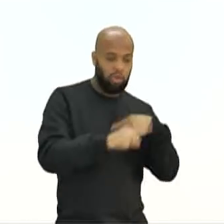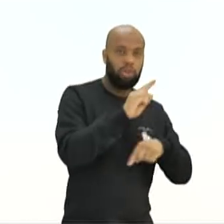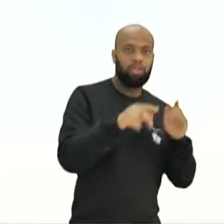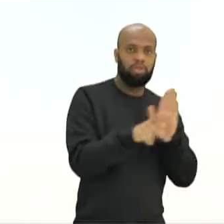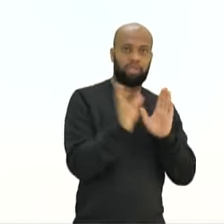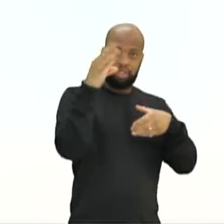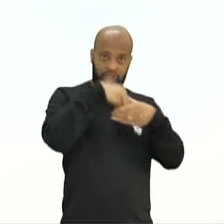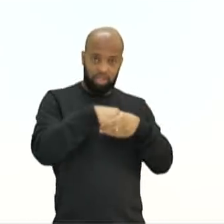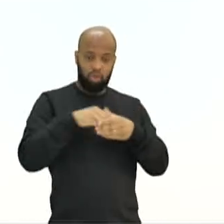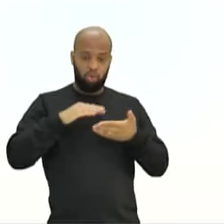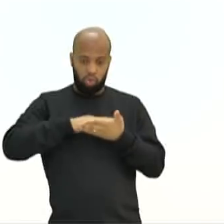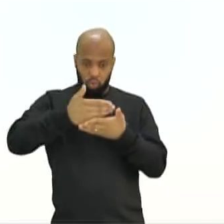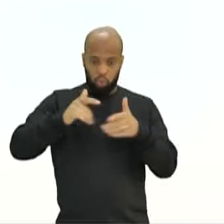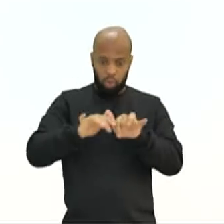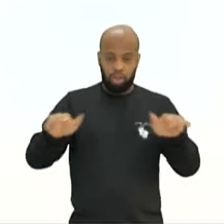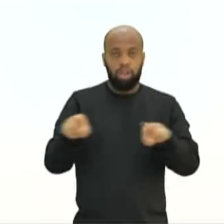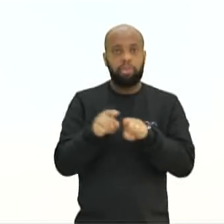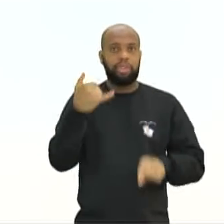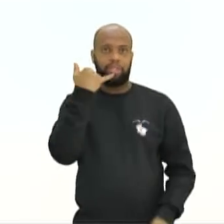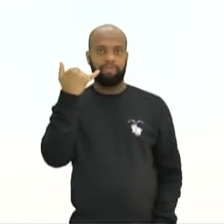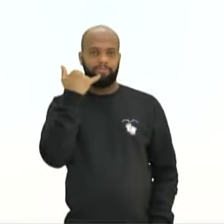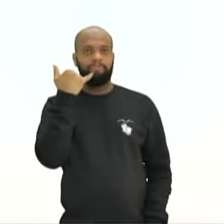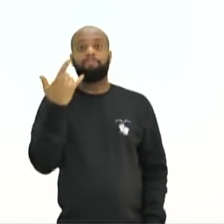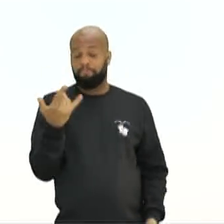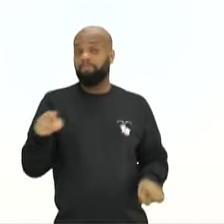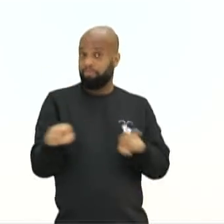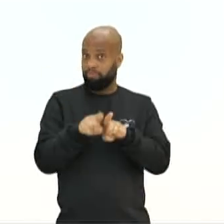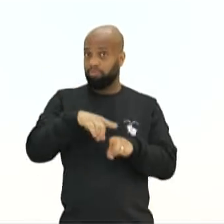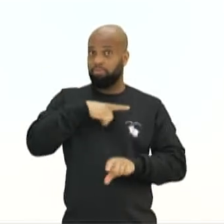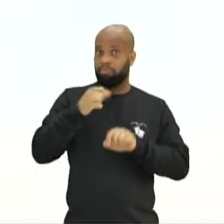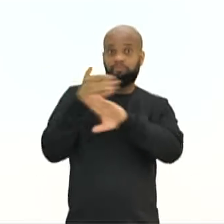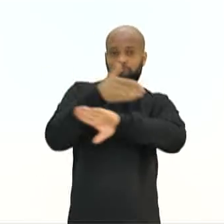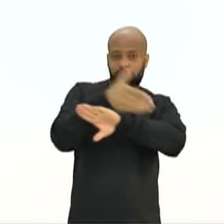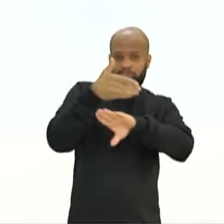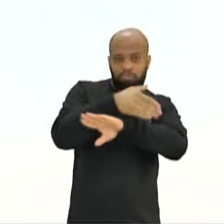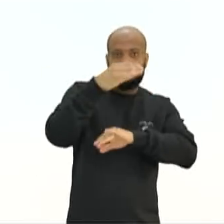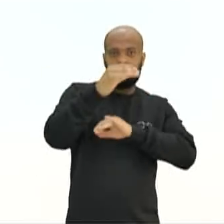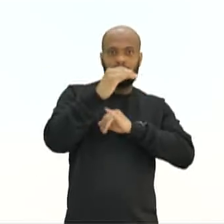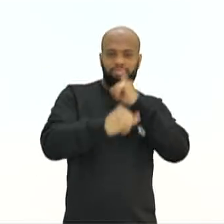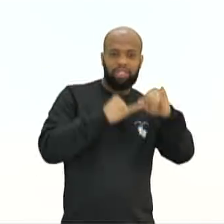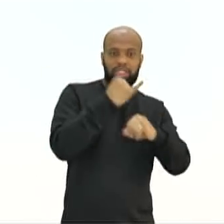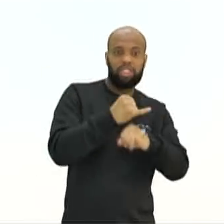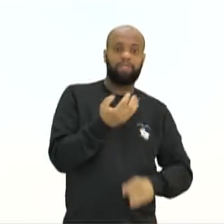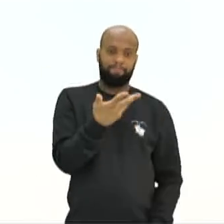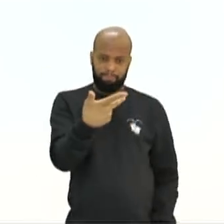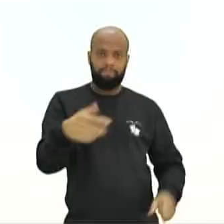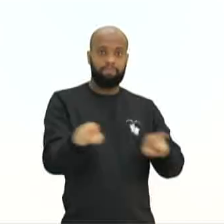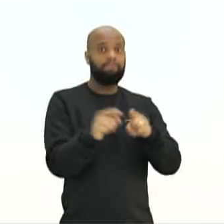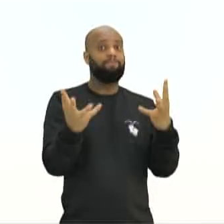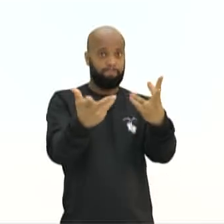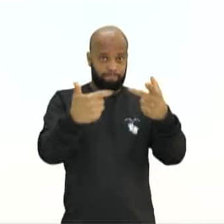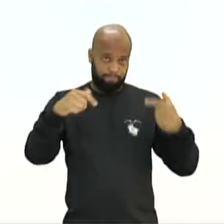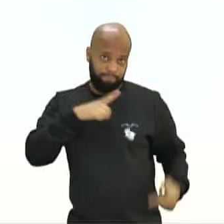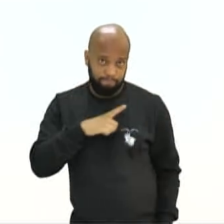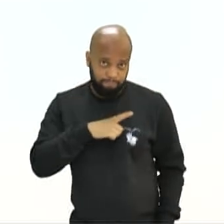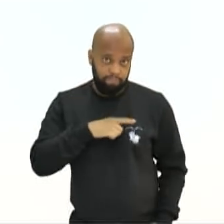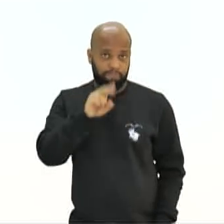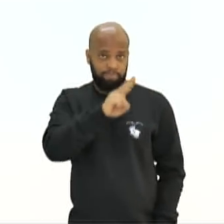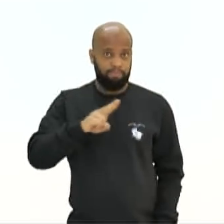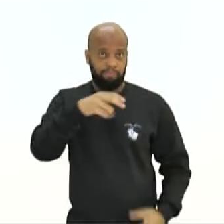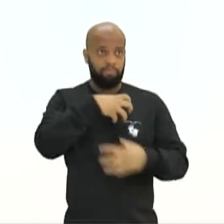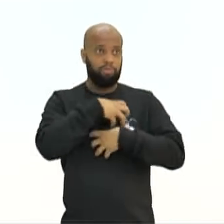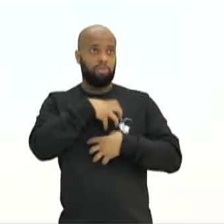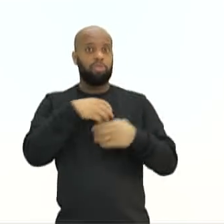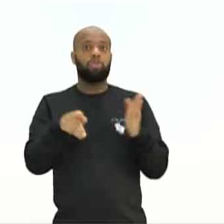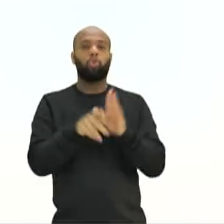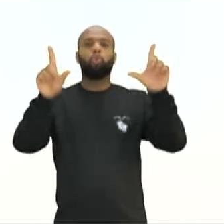fazem parte dos nossos computadores e celulares, além do aumento do acesso à internet de alta velocidade e qualidade, por meio da redução